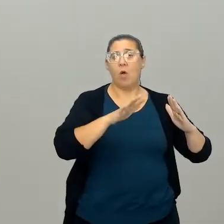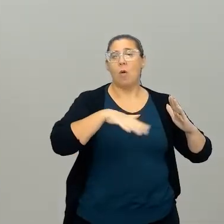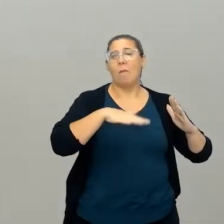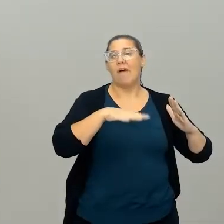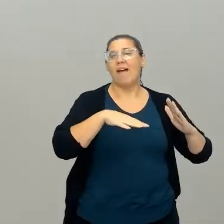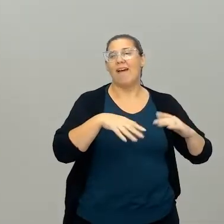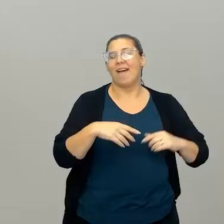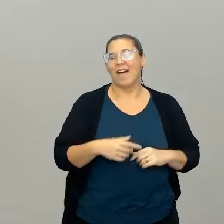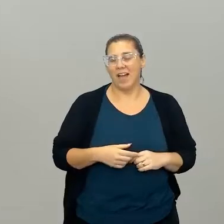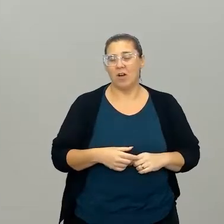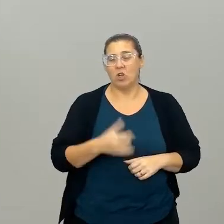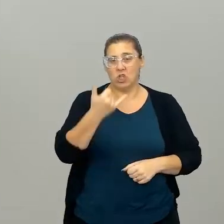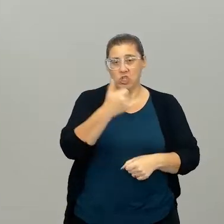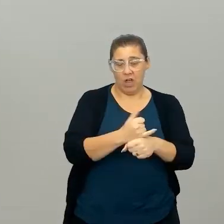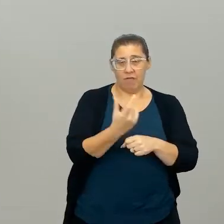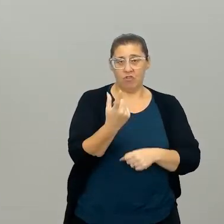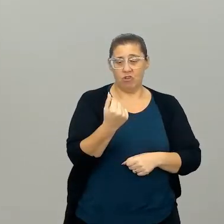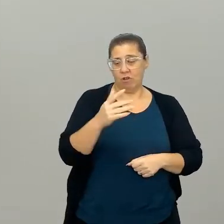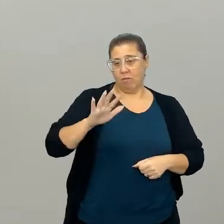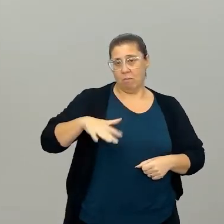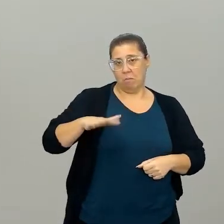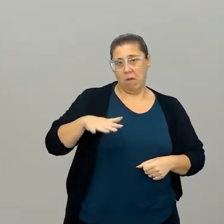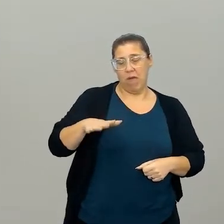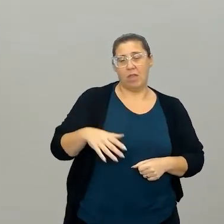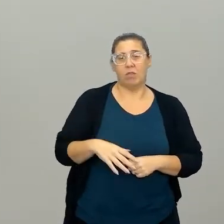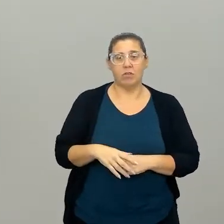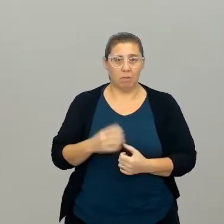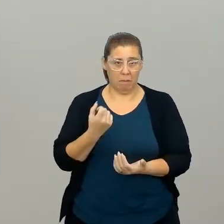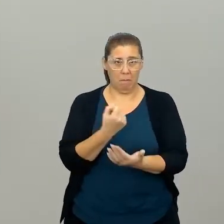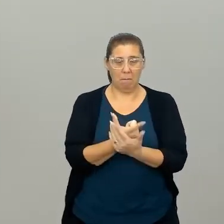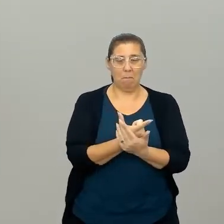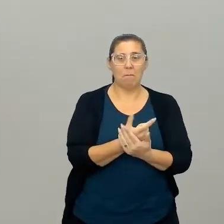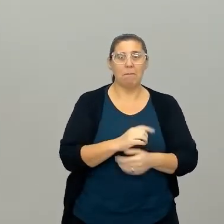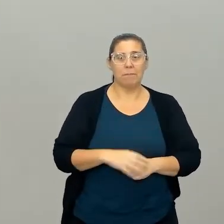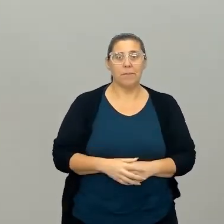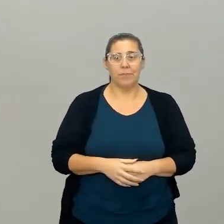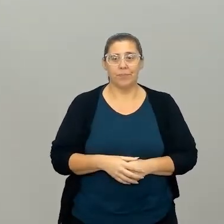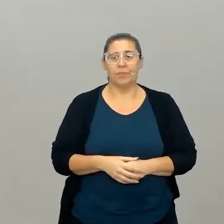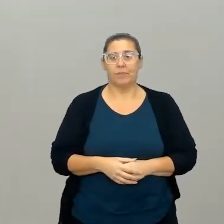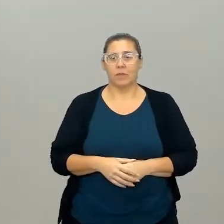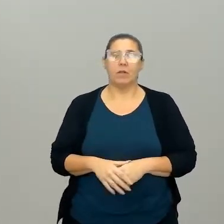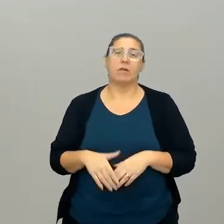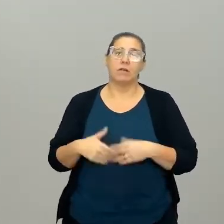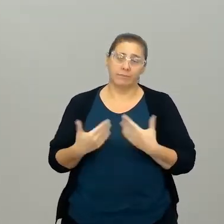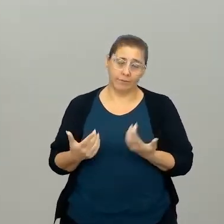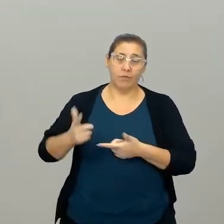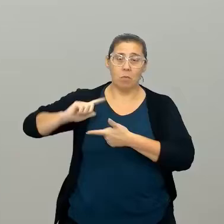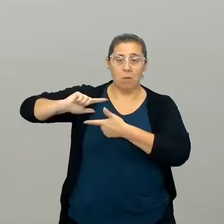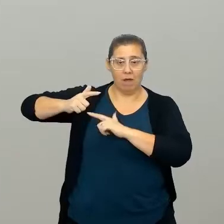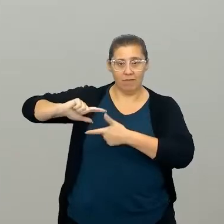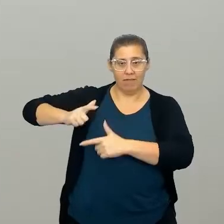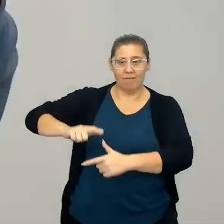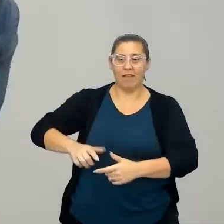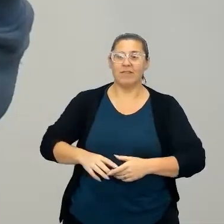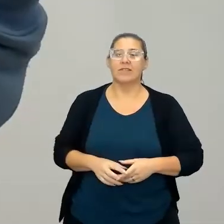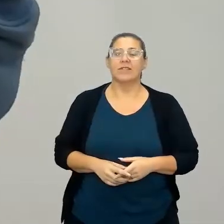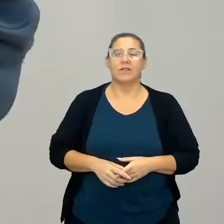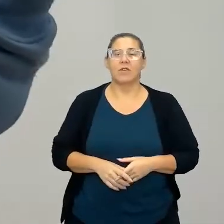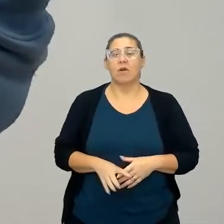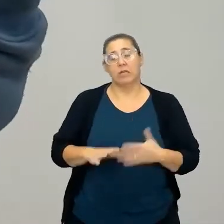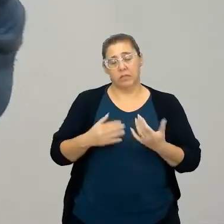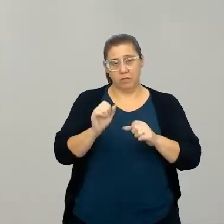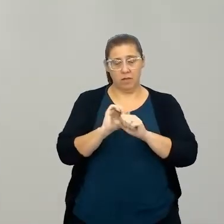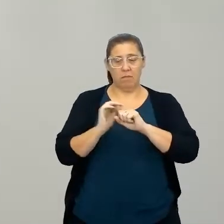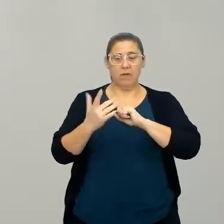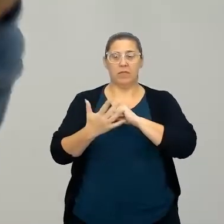chamado capital constante. Então, e isso veio como tendência. Né? Tanto que a